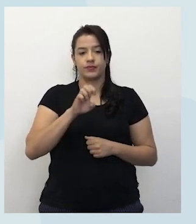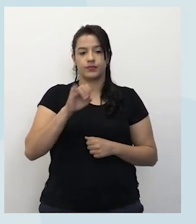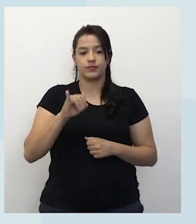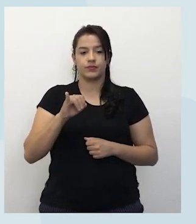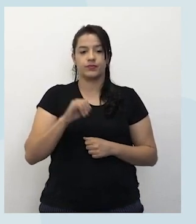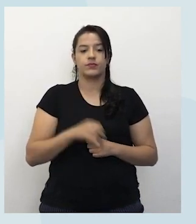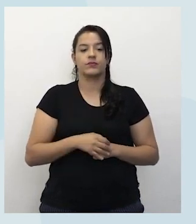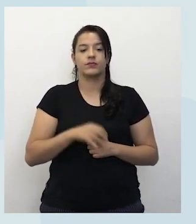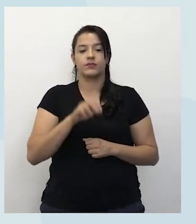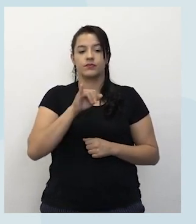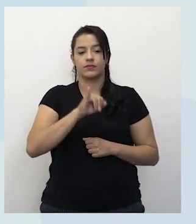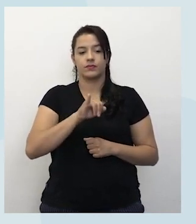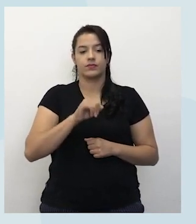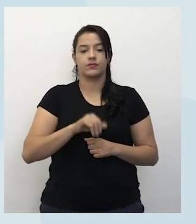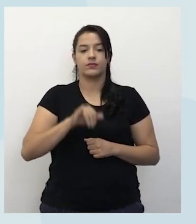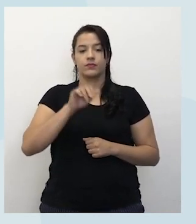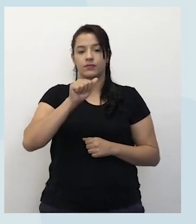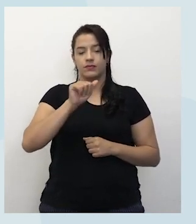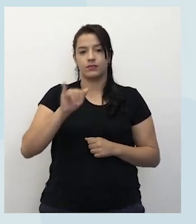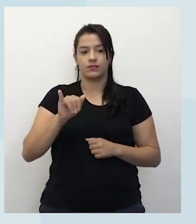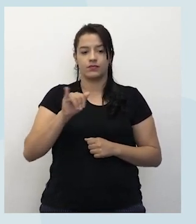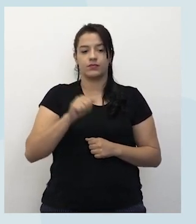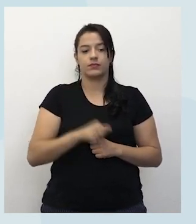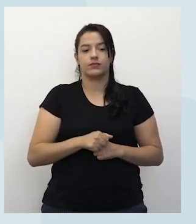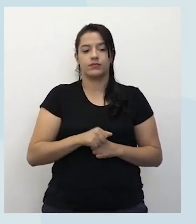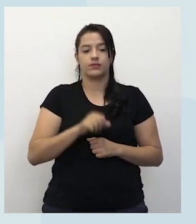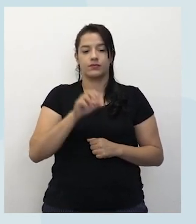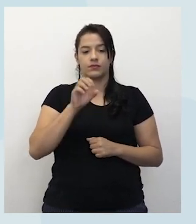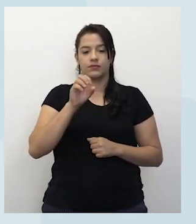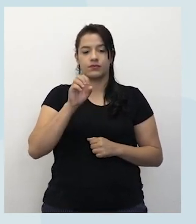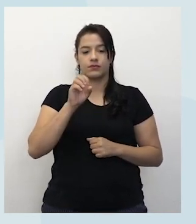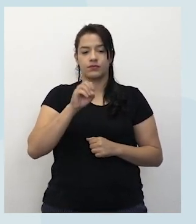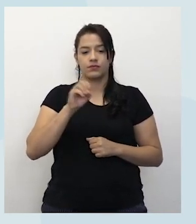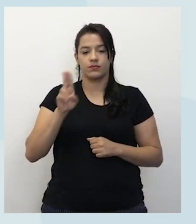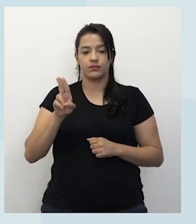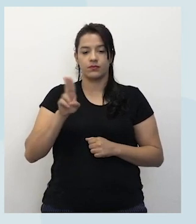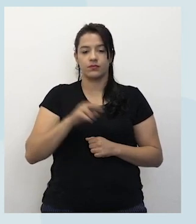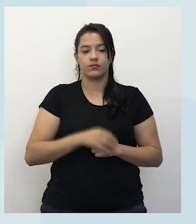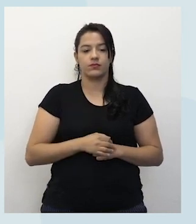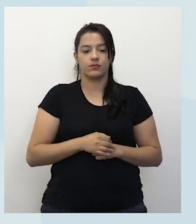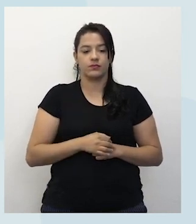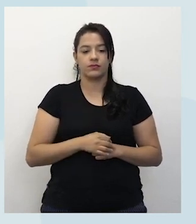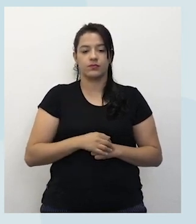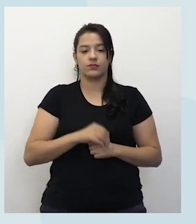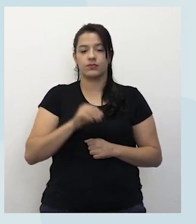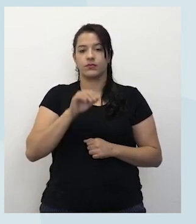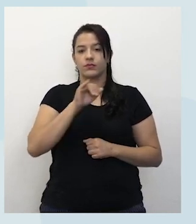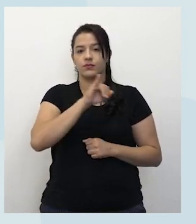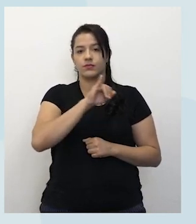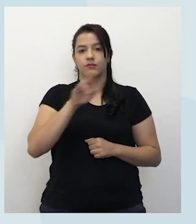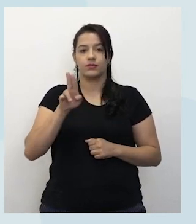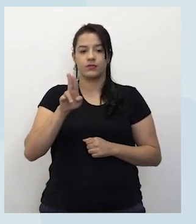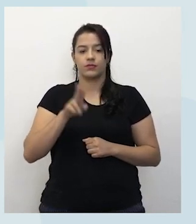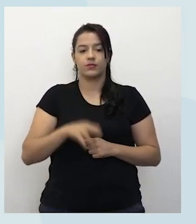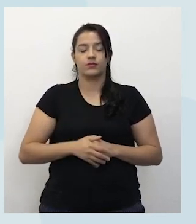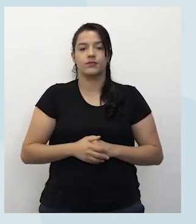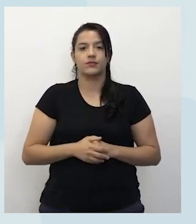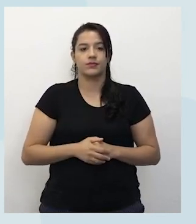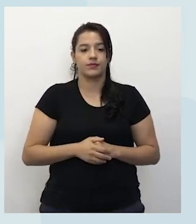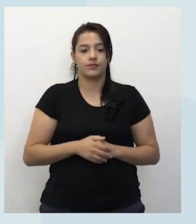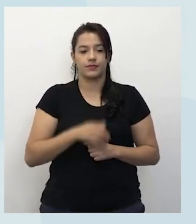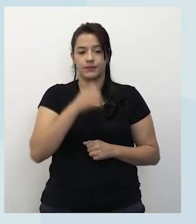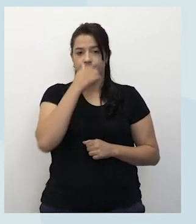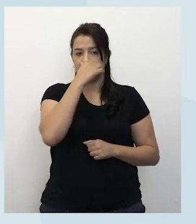i, ai, ou, you. A gente colocou só na